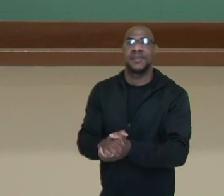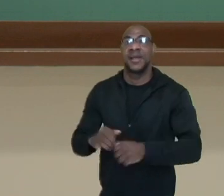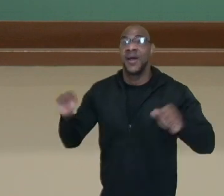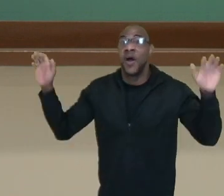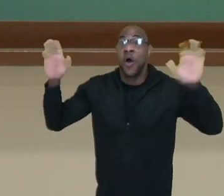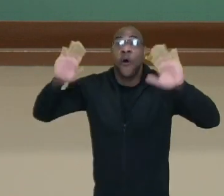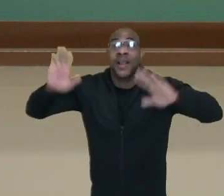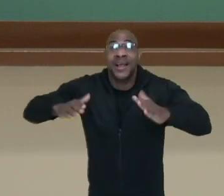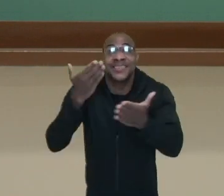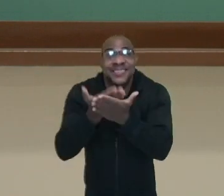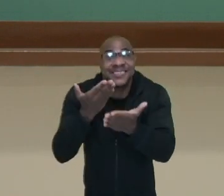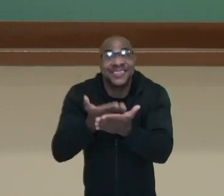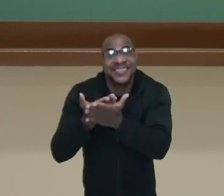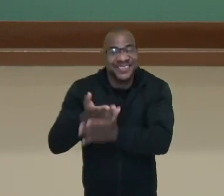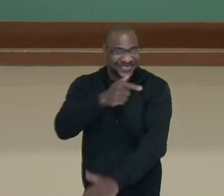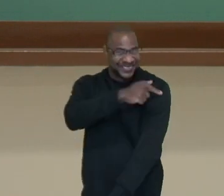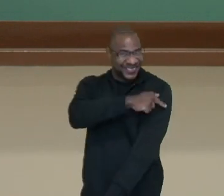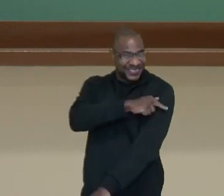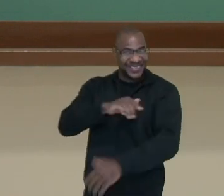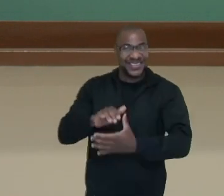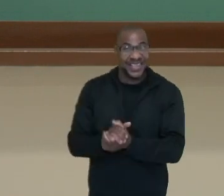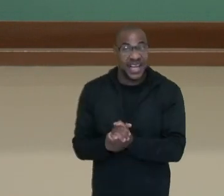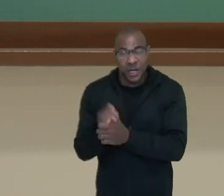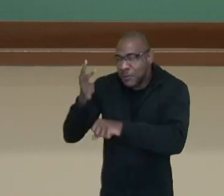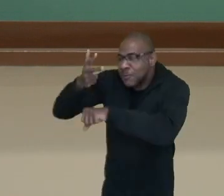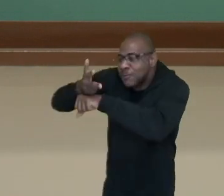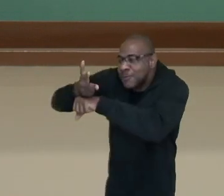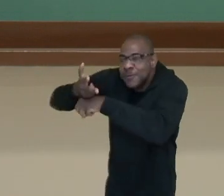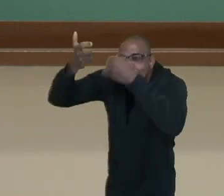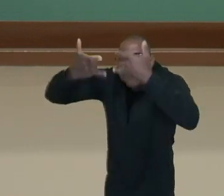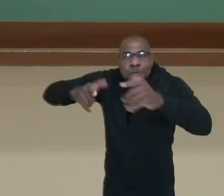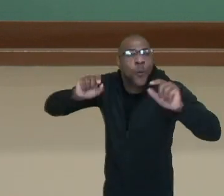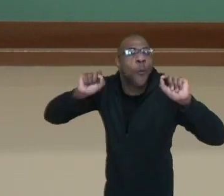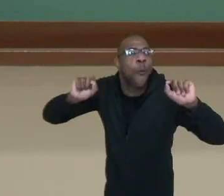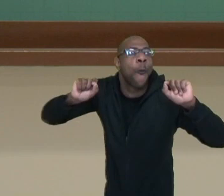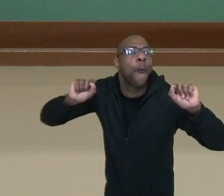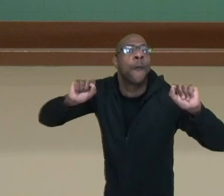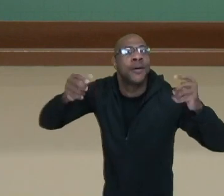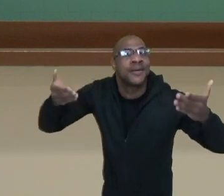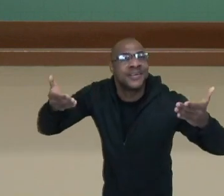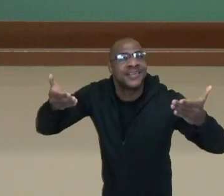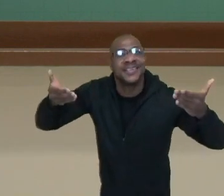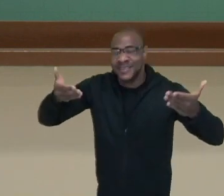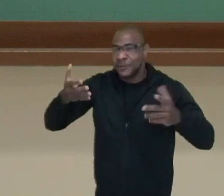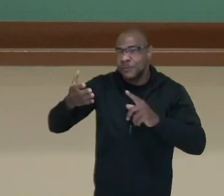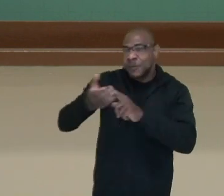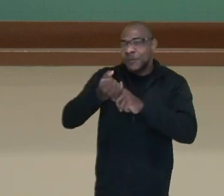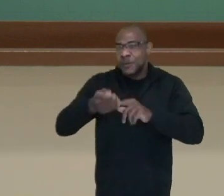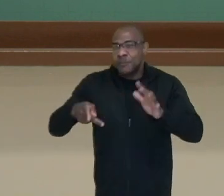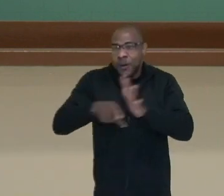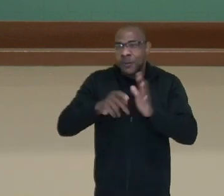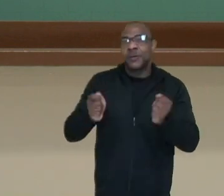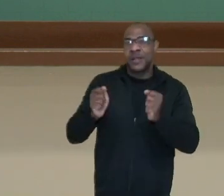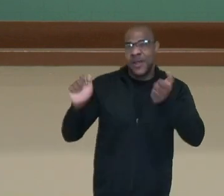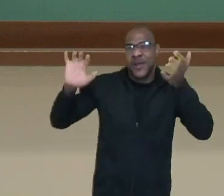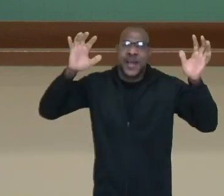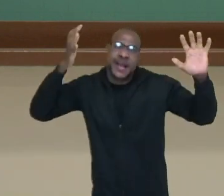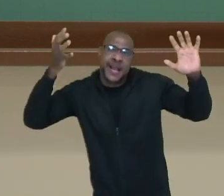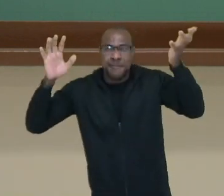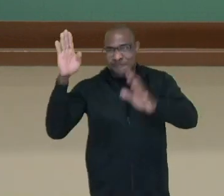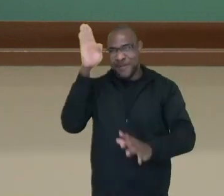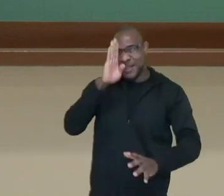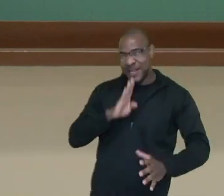Olá, estudantes do 7º ano! Neste vídeo nós vamos falar sobre os domínios morfoclimáticos